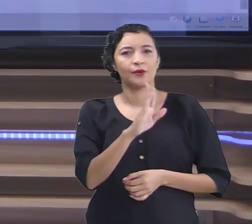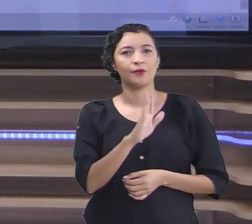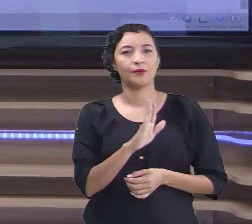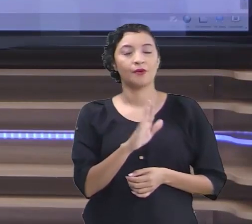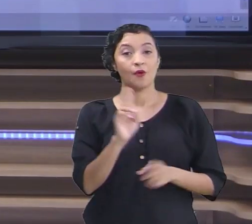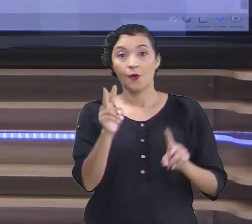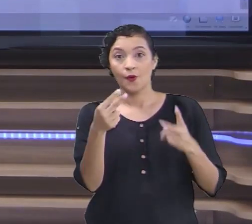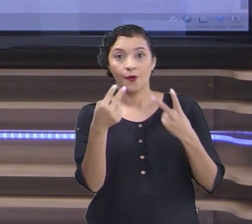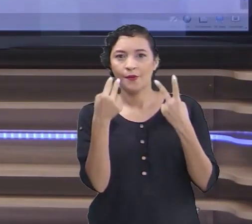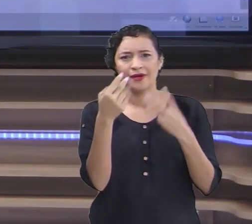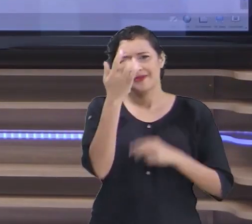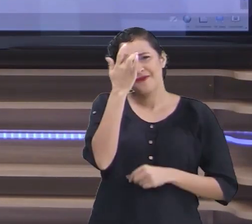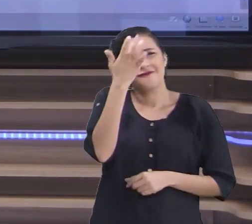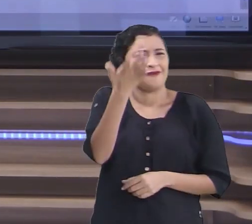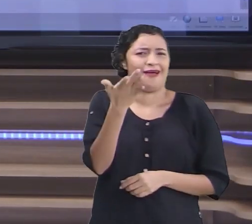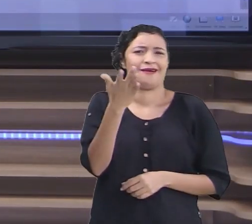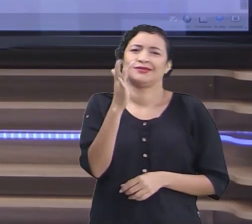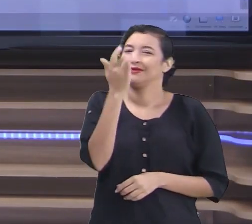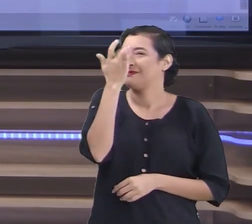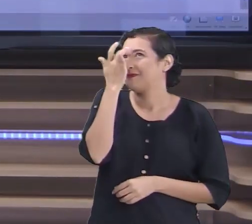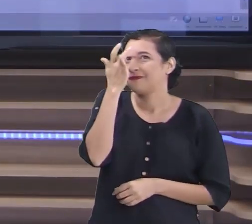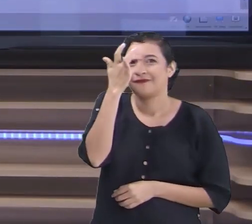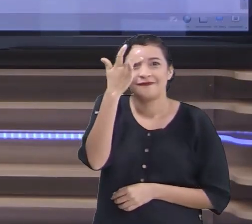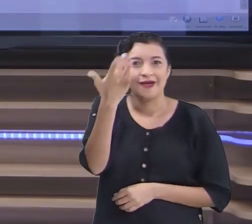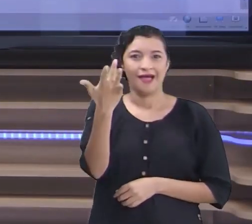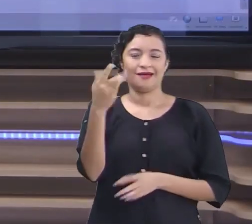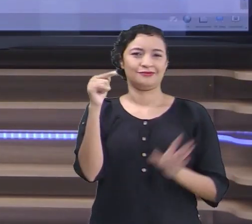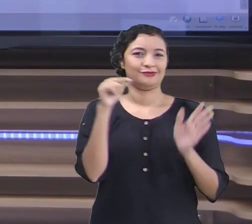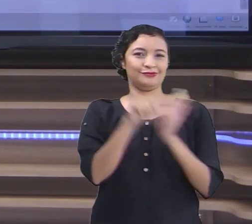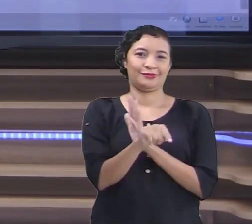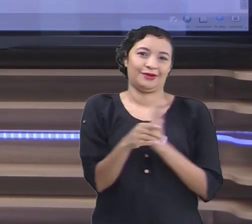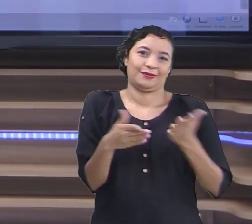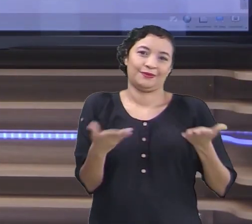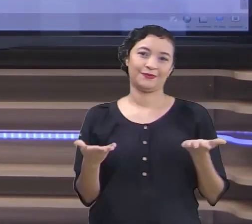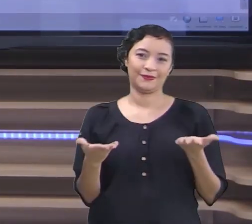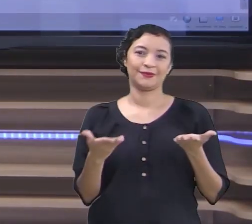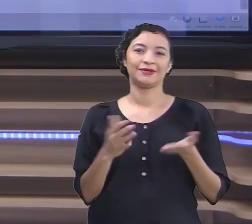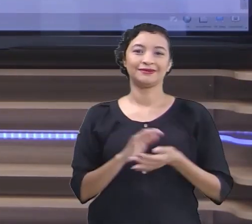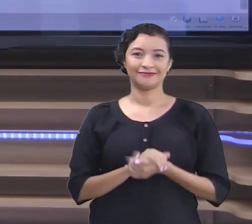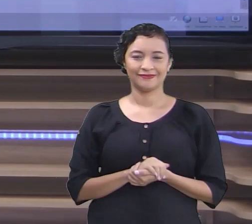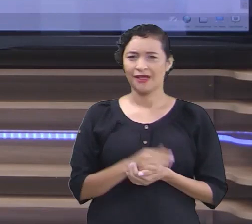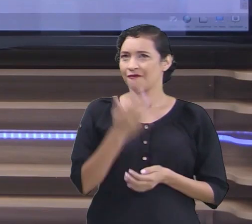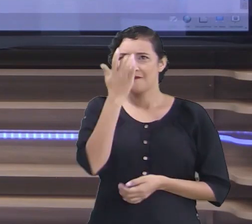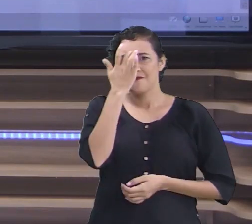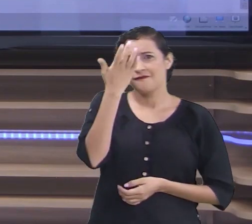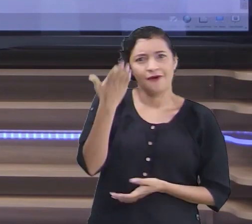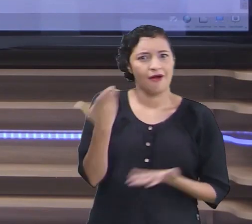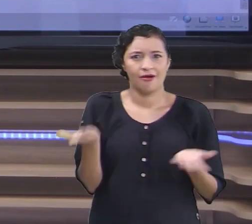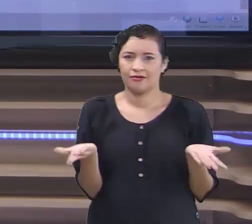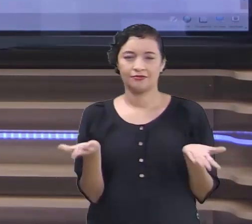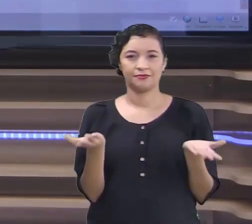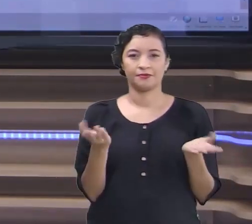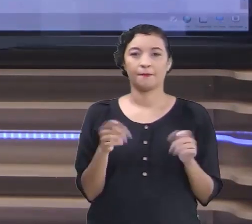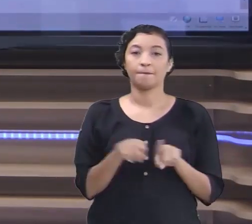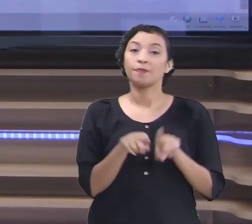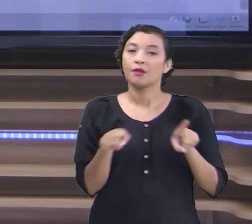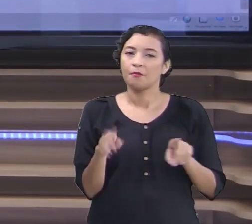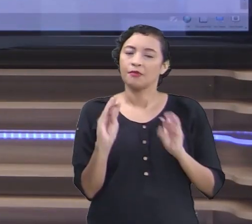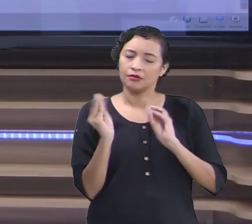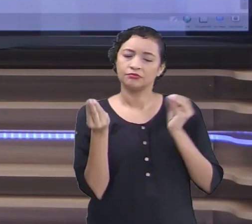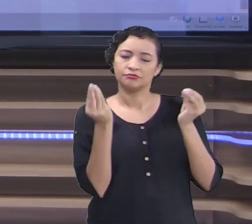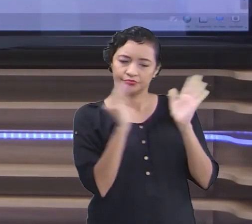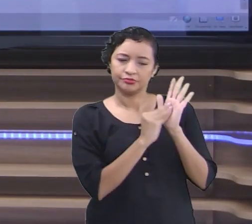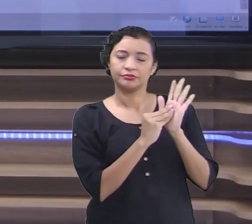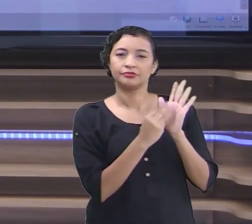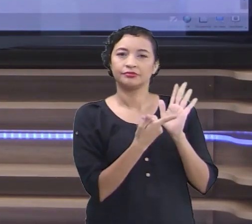Essa questão estava fácil, não estava? Questãozinha fácil. Eu até achei, falei, pô, tá fácil demais, mas a gente vai colocar assim mesmo.